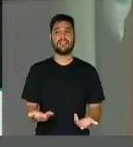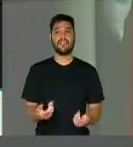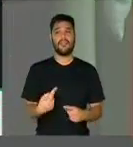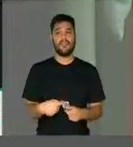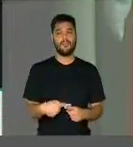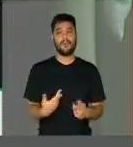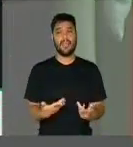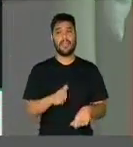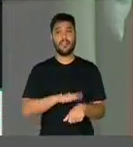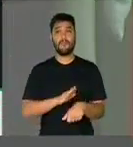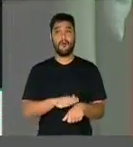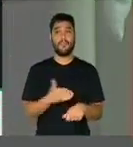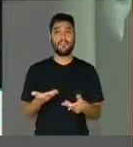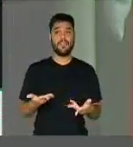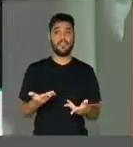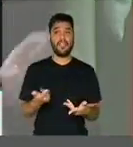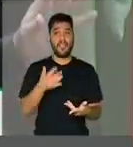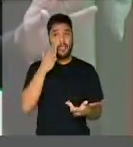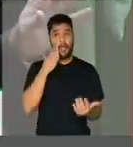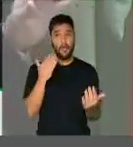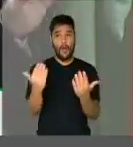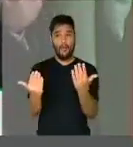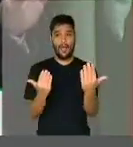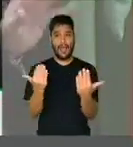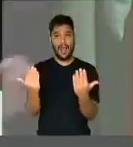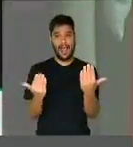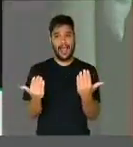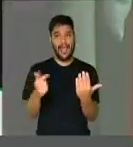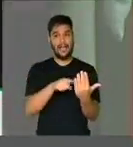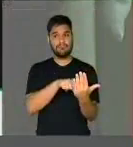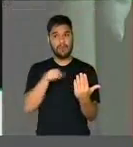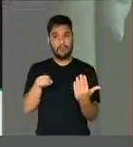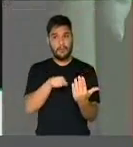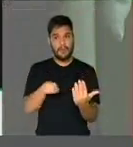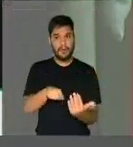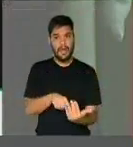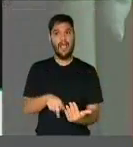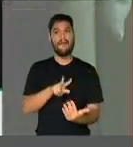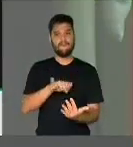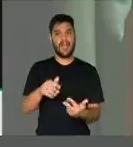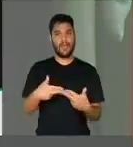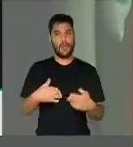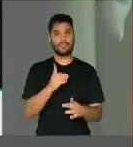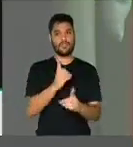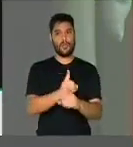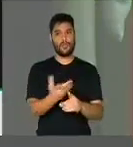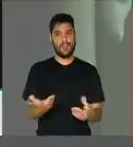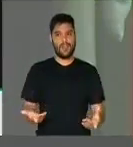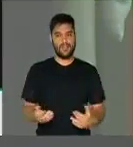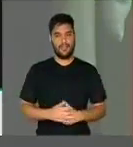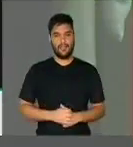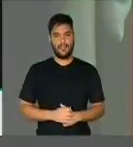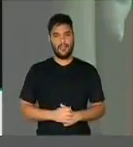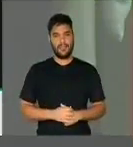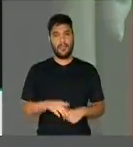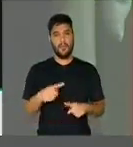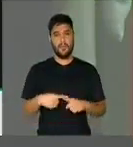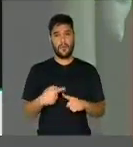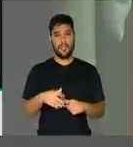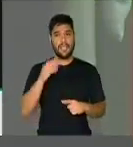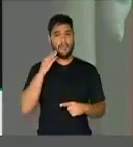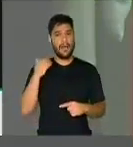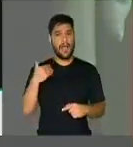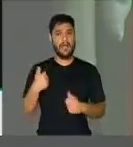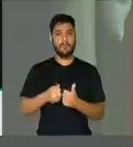na hora que fizer o cruzamento, talvez coisas apareçam. Disseram que a quebra de sigilo tinha o espírito de